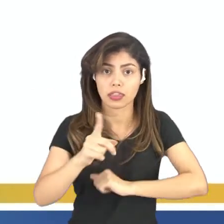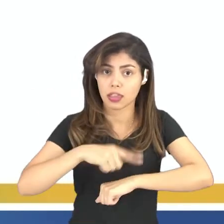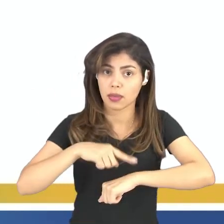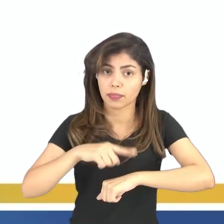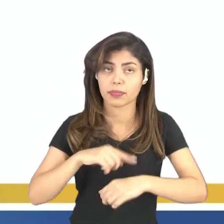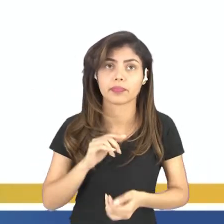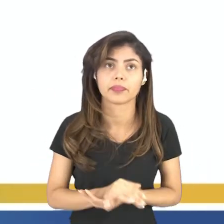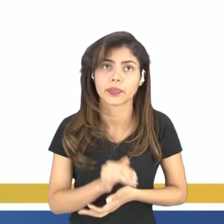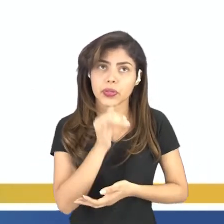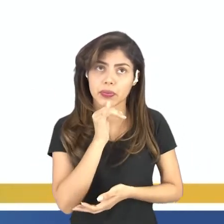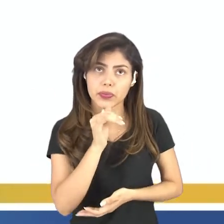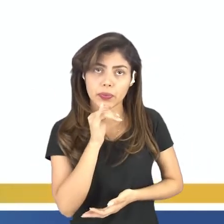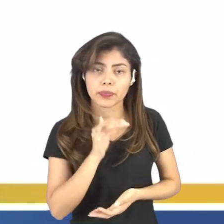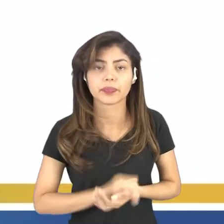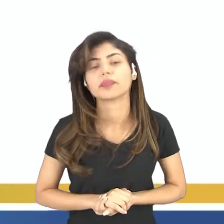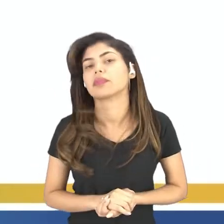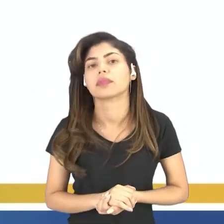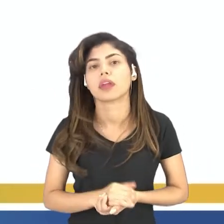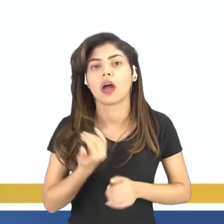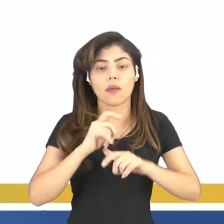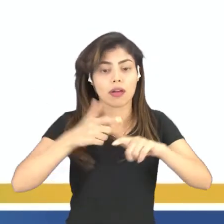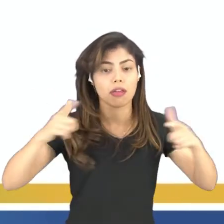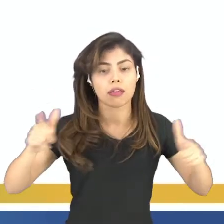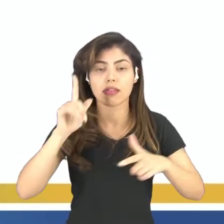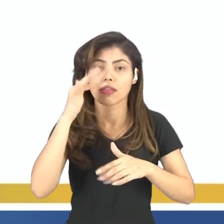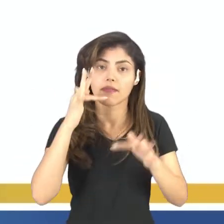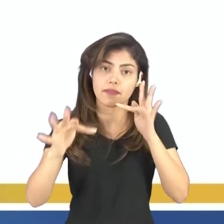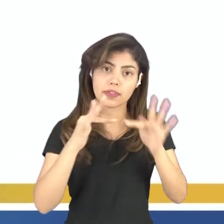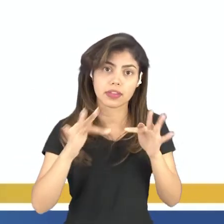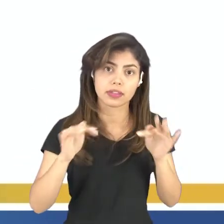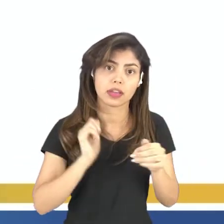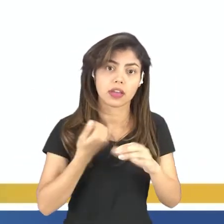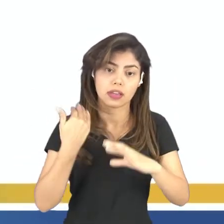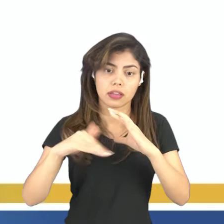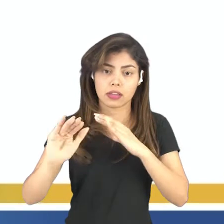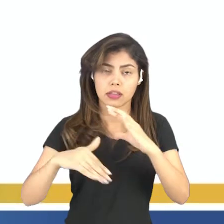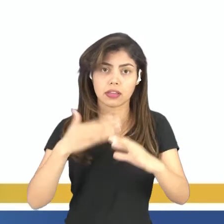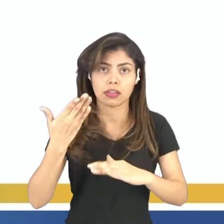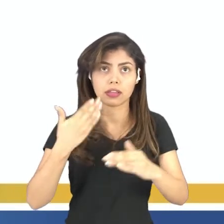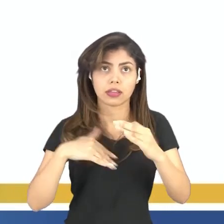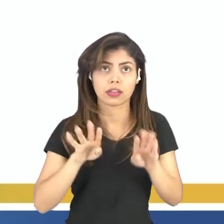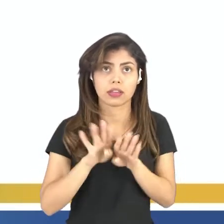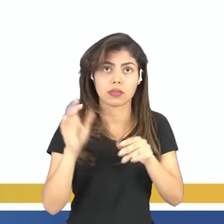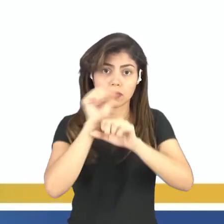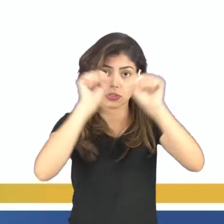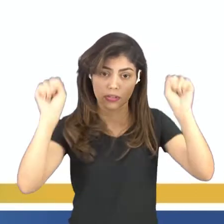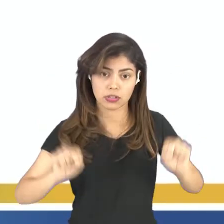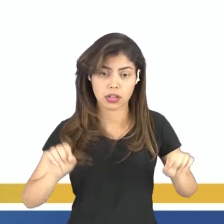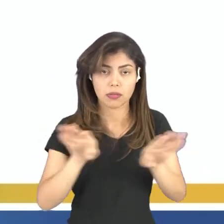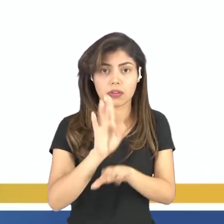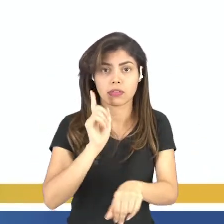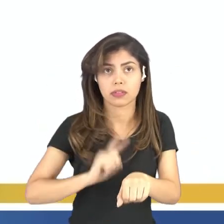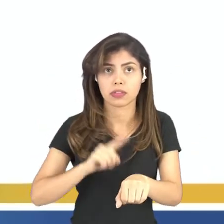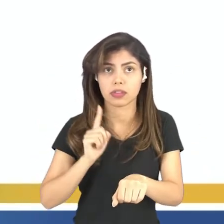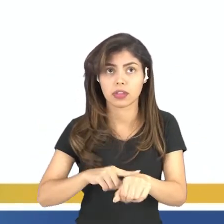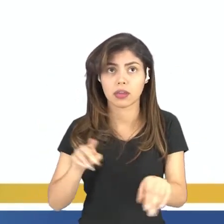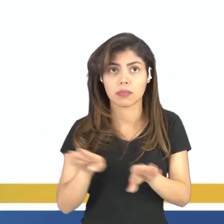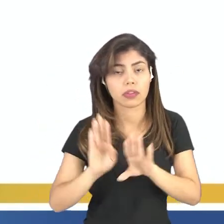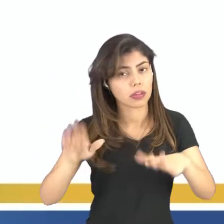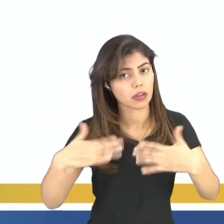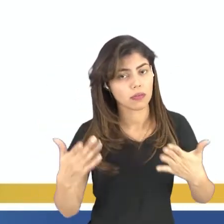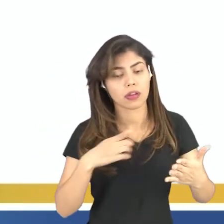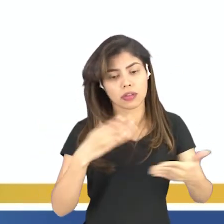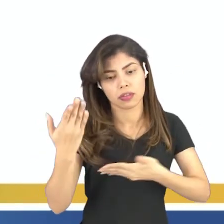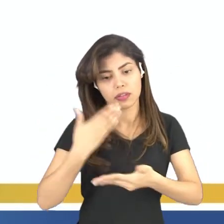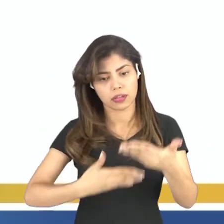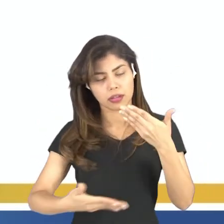Por exemplo, é uma grandeza física que relaciona a energia transferida por um sistema com o tempo na qual ocorre essa